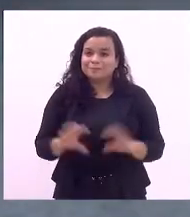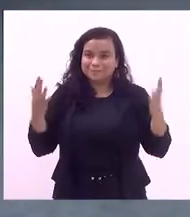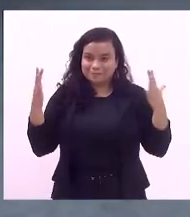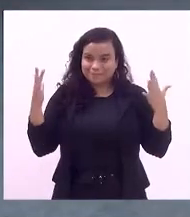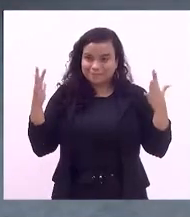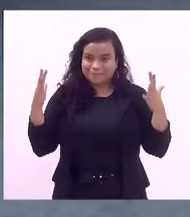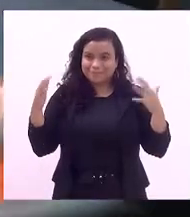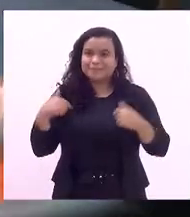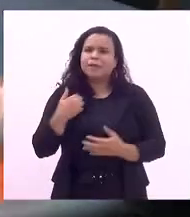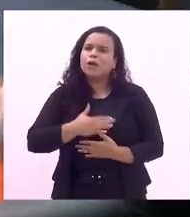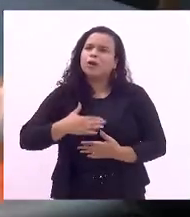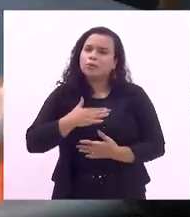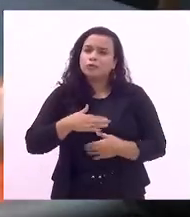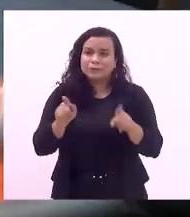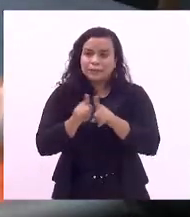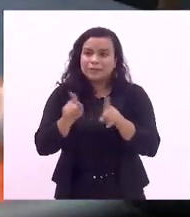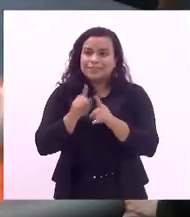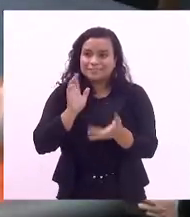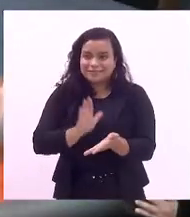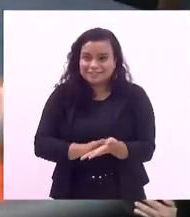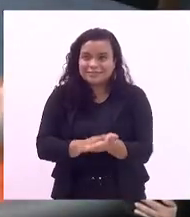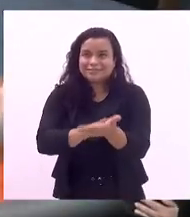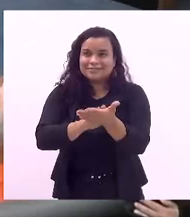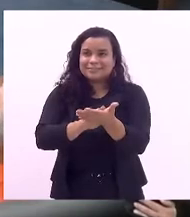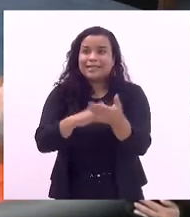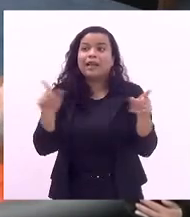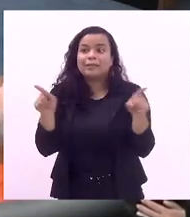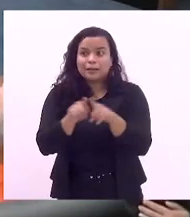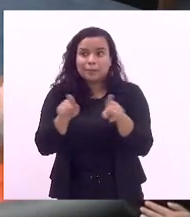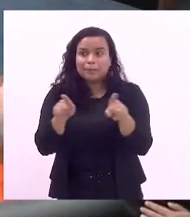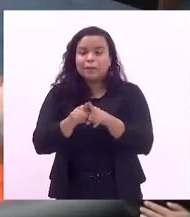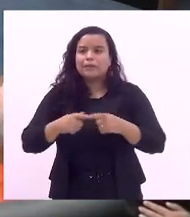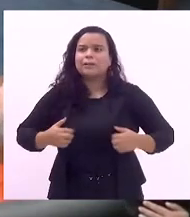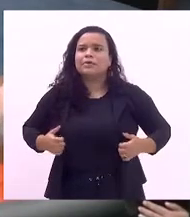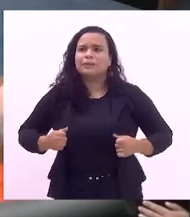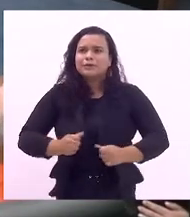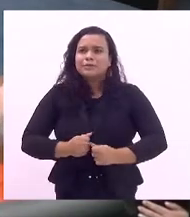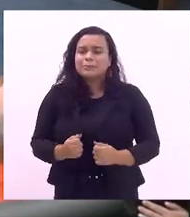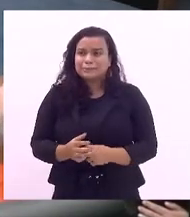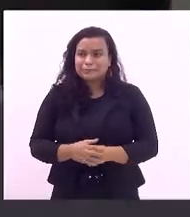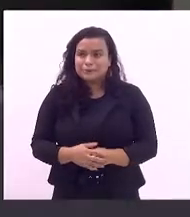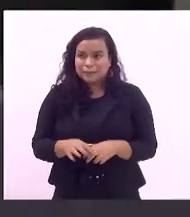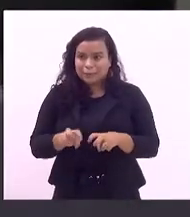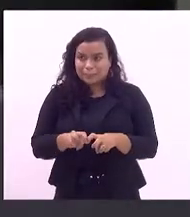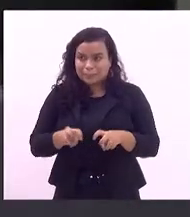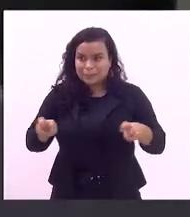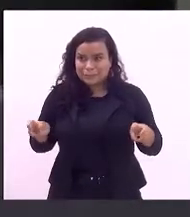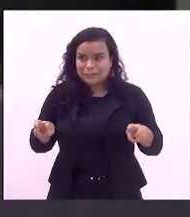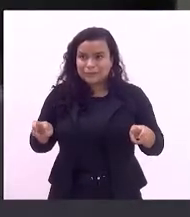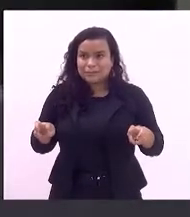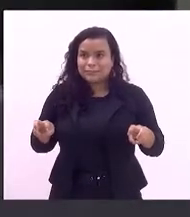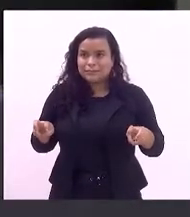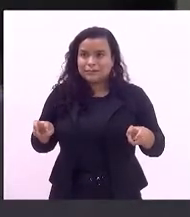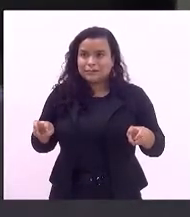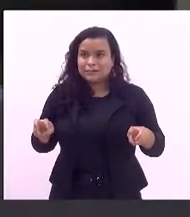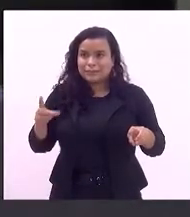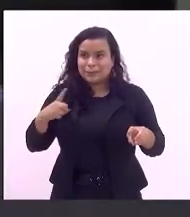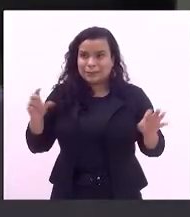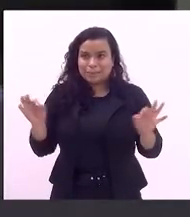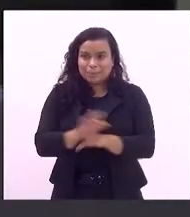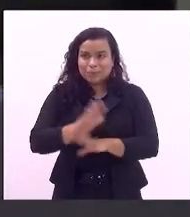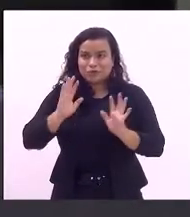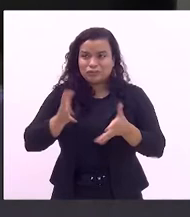e eu eu gostaria de saudar e até abrir aqui a mesa a nossa amiga já já tava